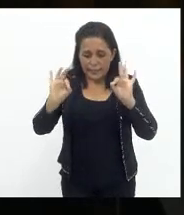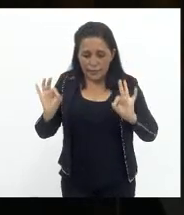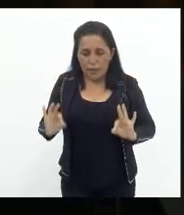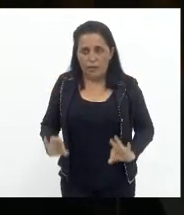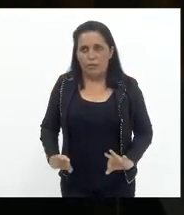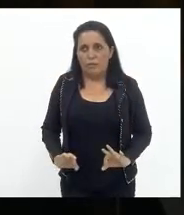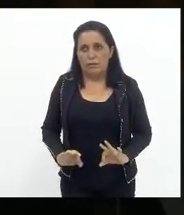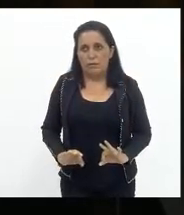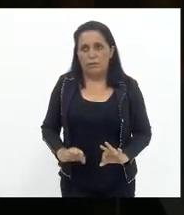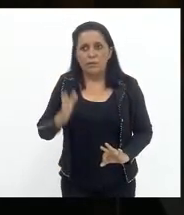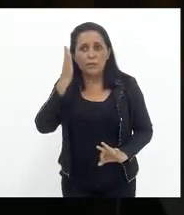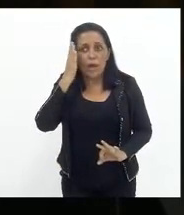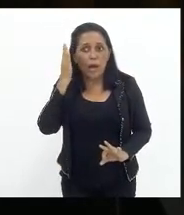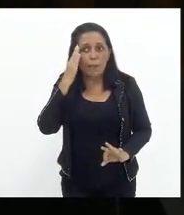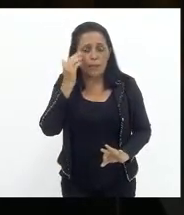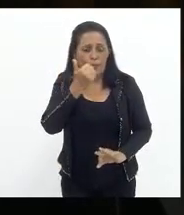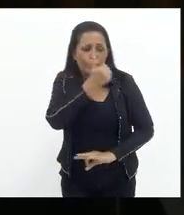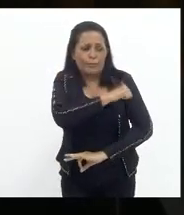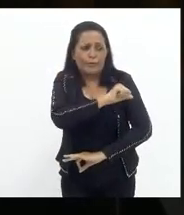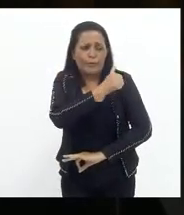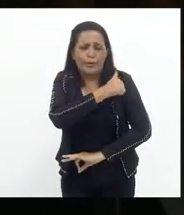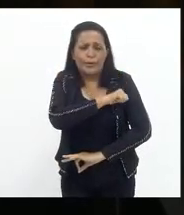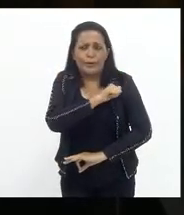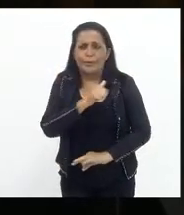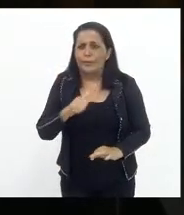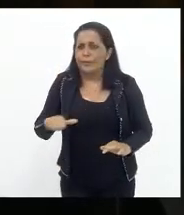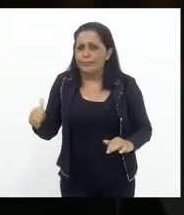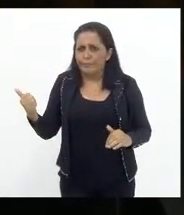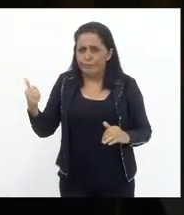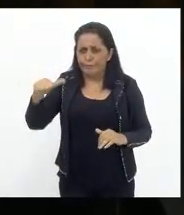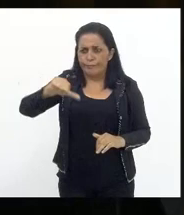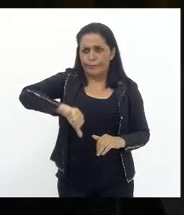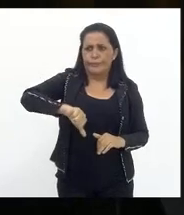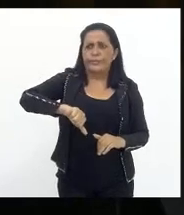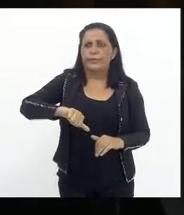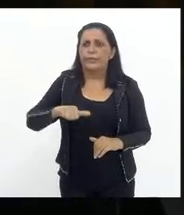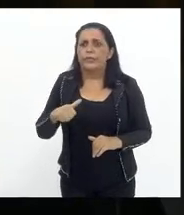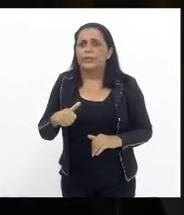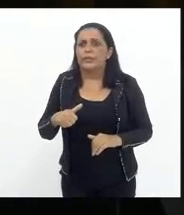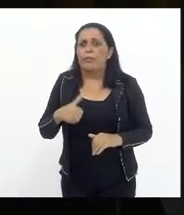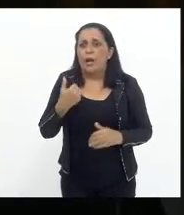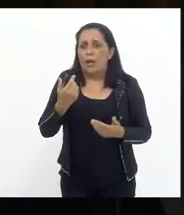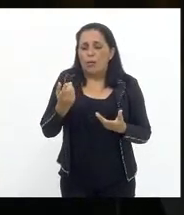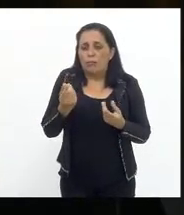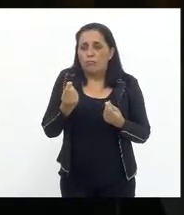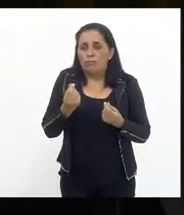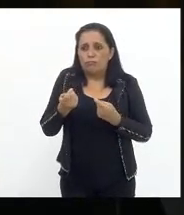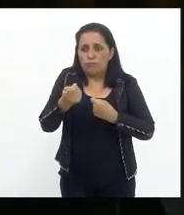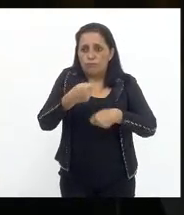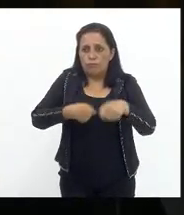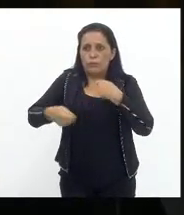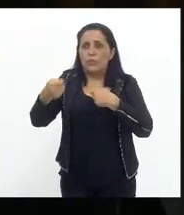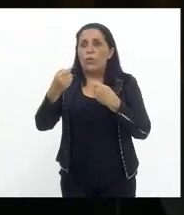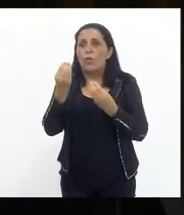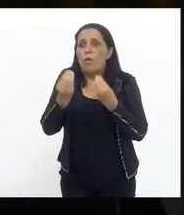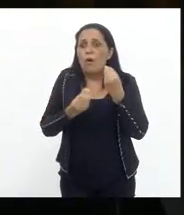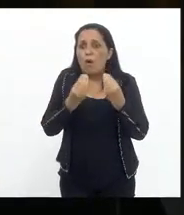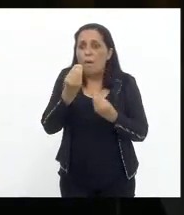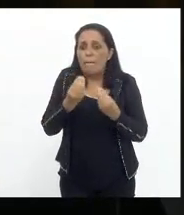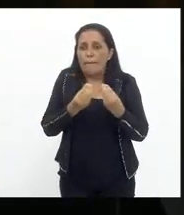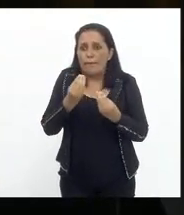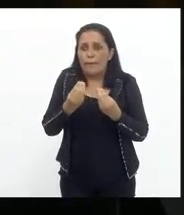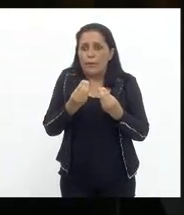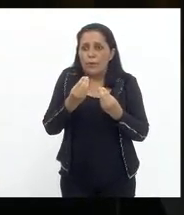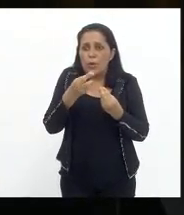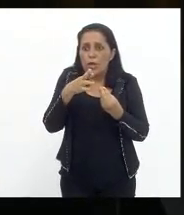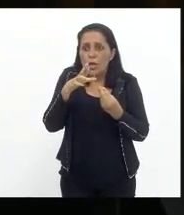desconhece a situação calamitosa que o Rio de Janeiro está. O Rio de Janeiro vive um regime de recuperação. As condições para a permanência